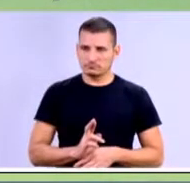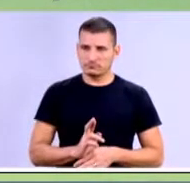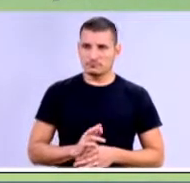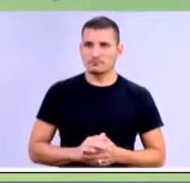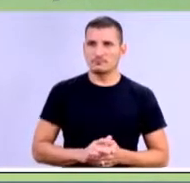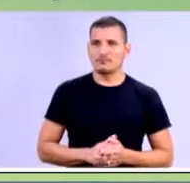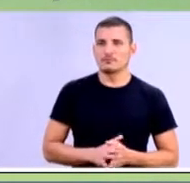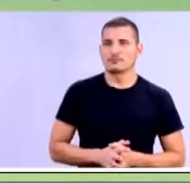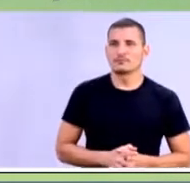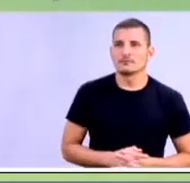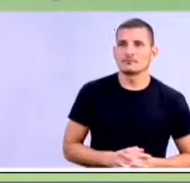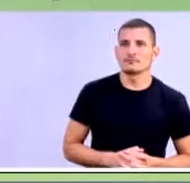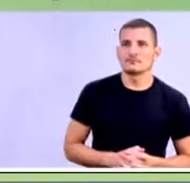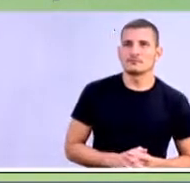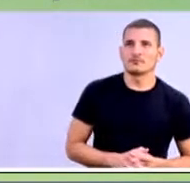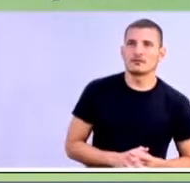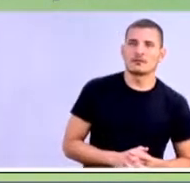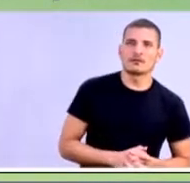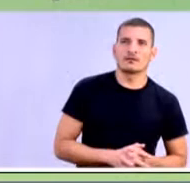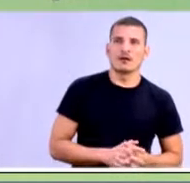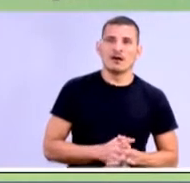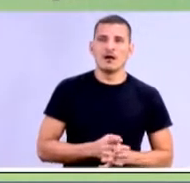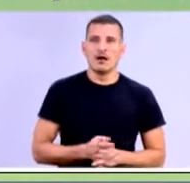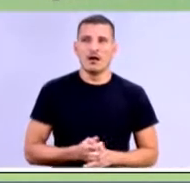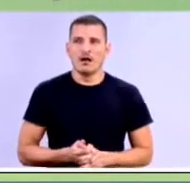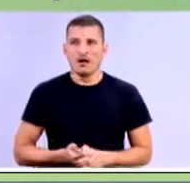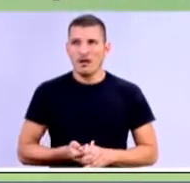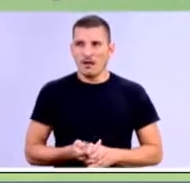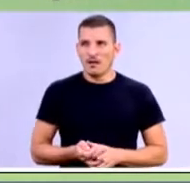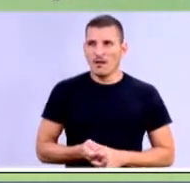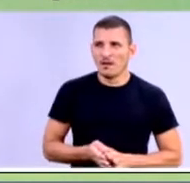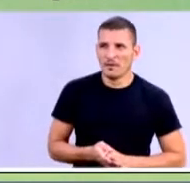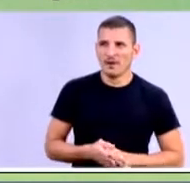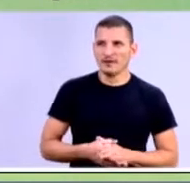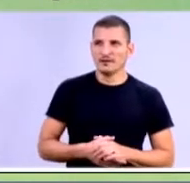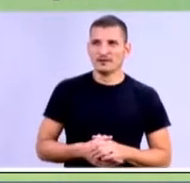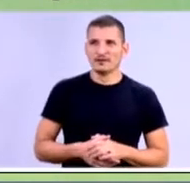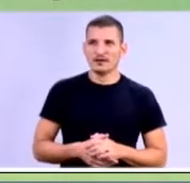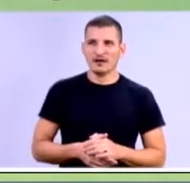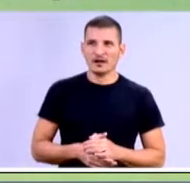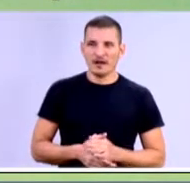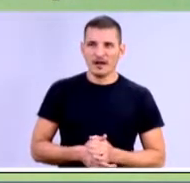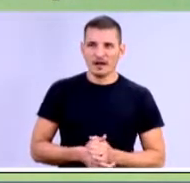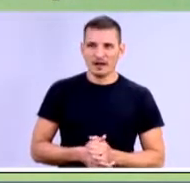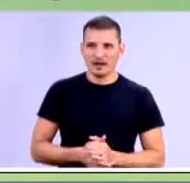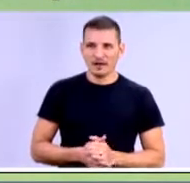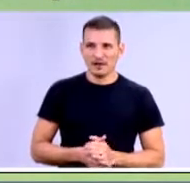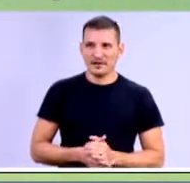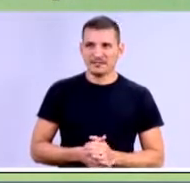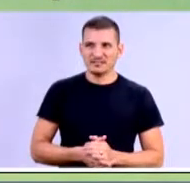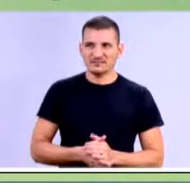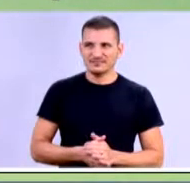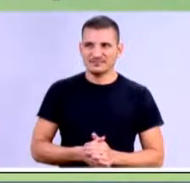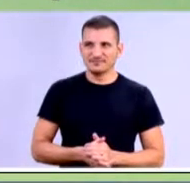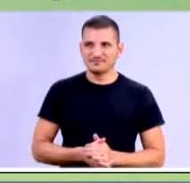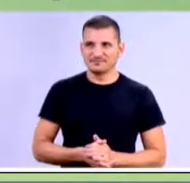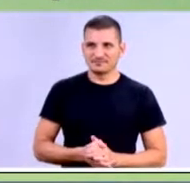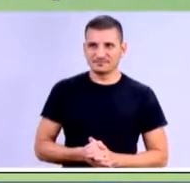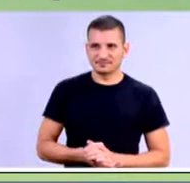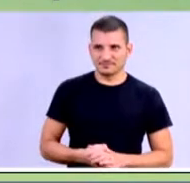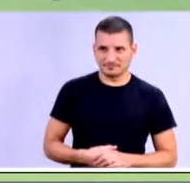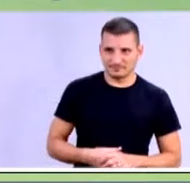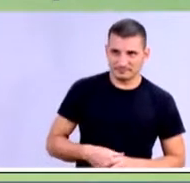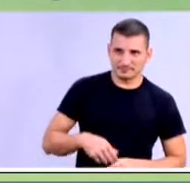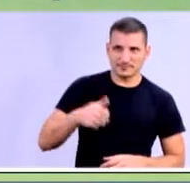aula e para que você melhor entenda o conteúdo proposto. Olha só, primeira questão, o que